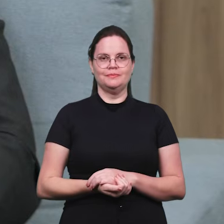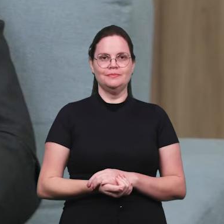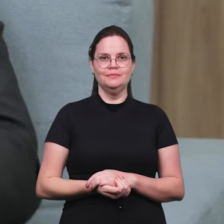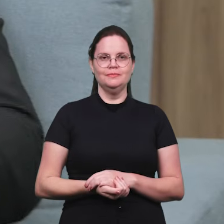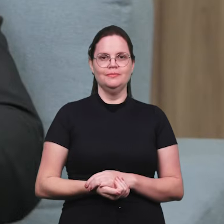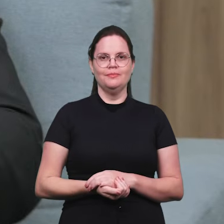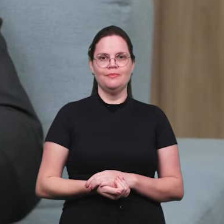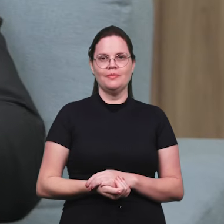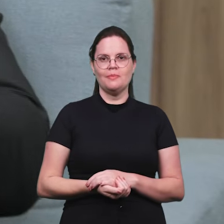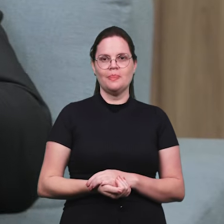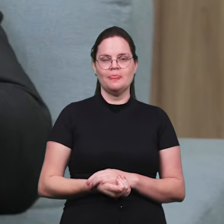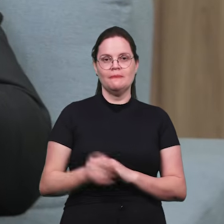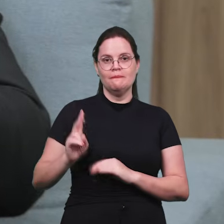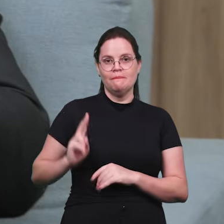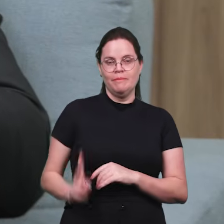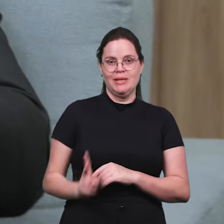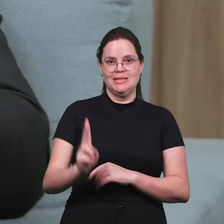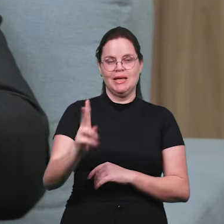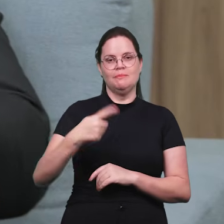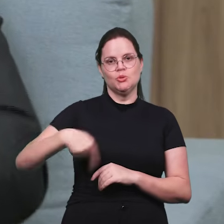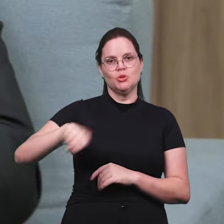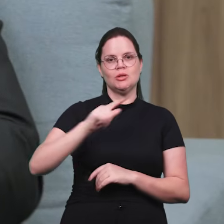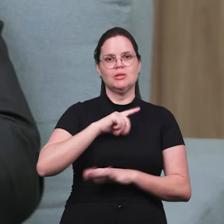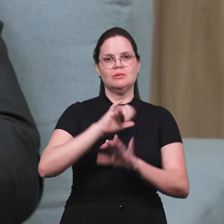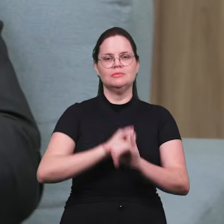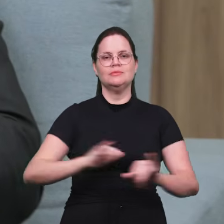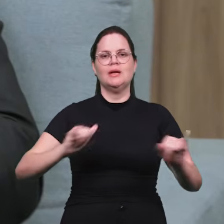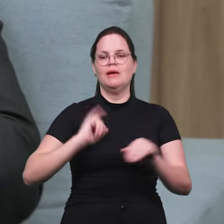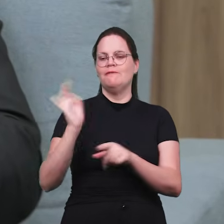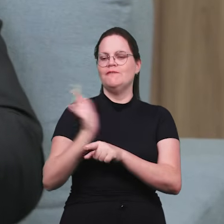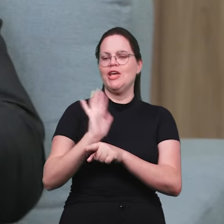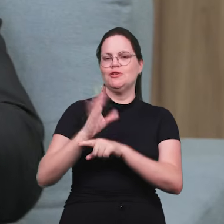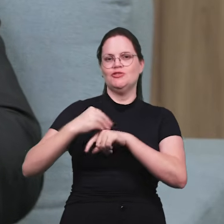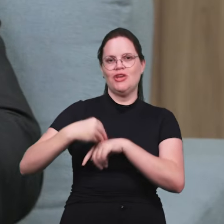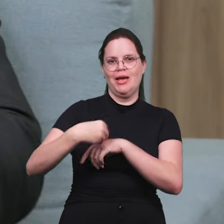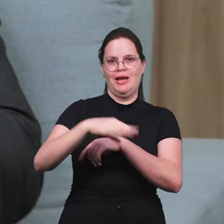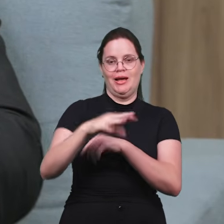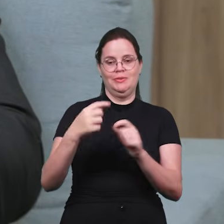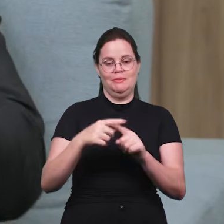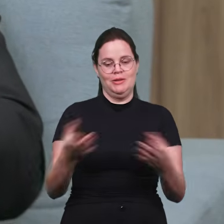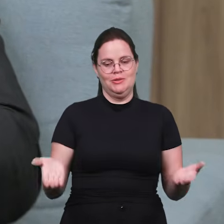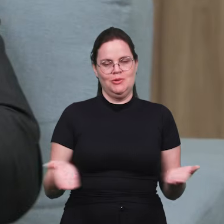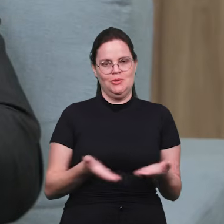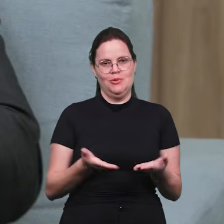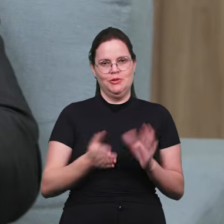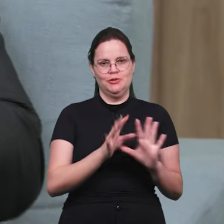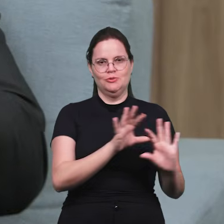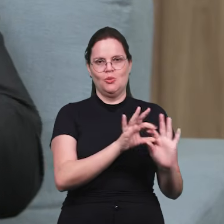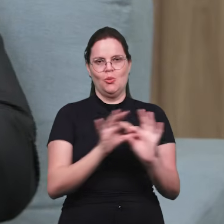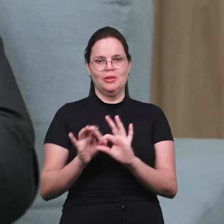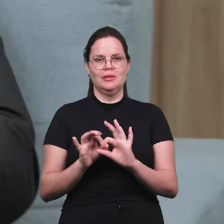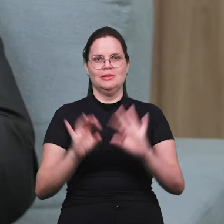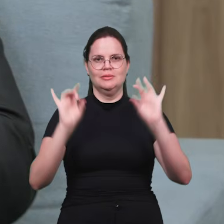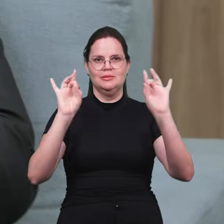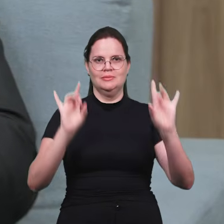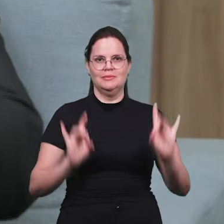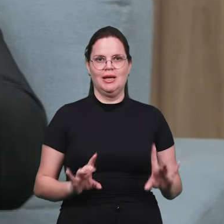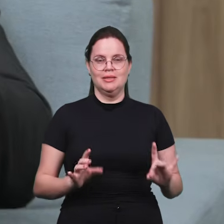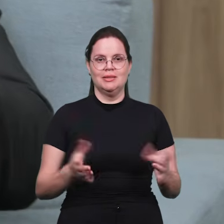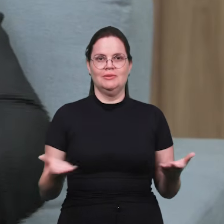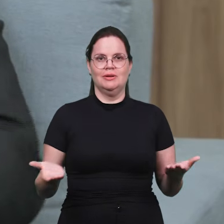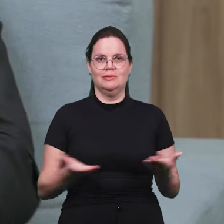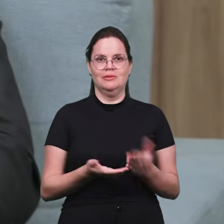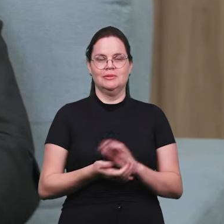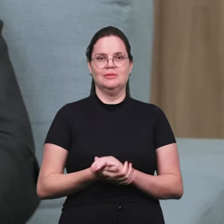igrejas. Geralmente, nos nossos programas, a gente exibe aqui os vídeos de recados, mas nesse contexto, deste tema